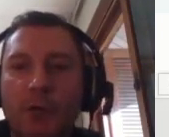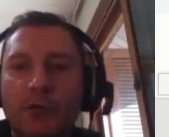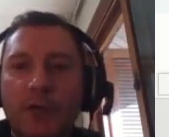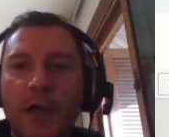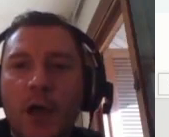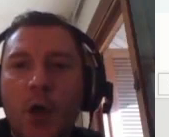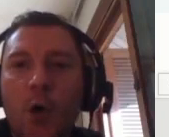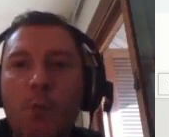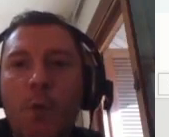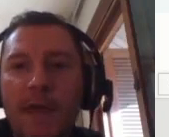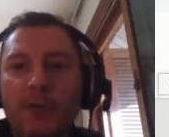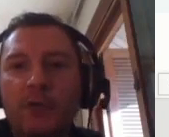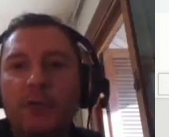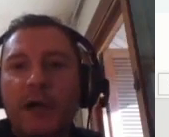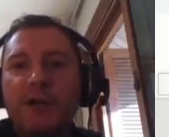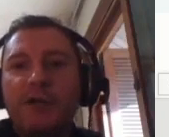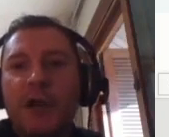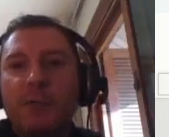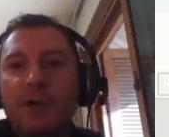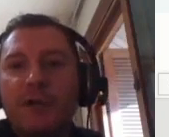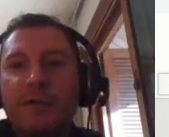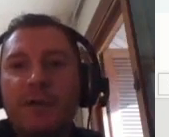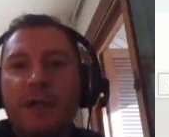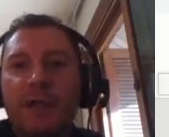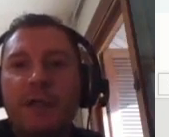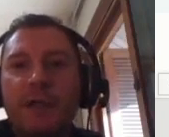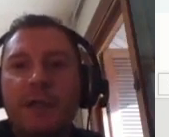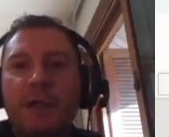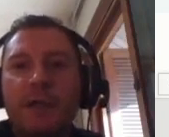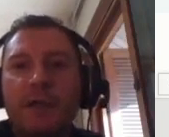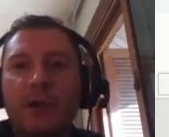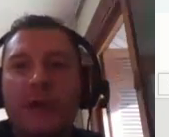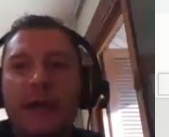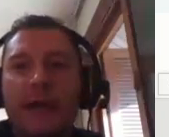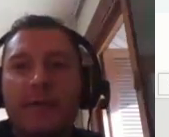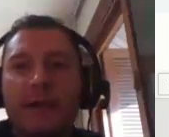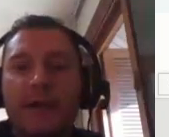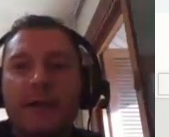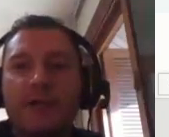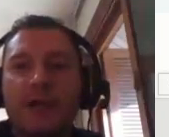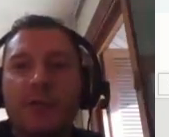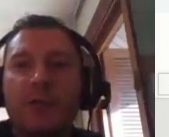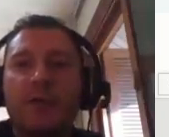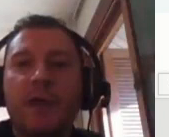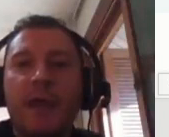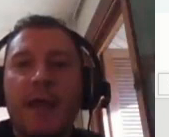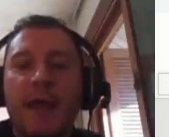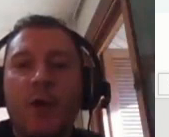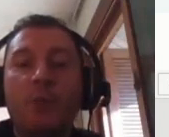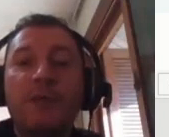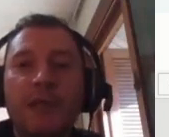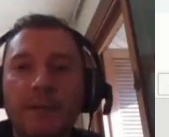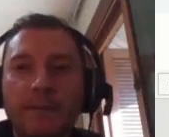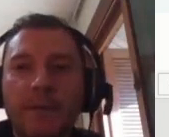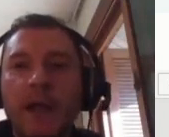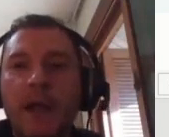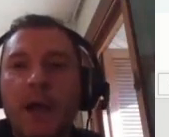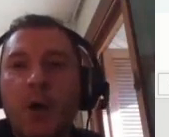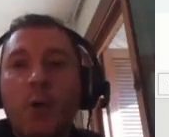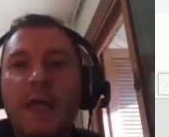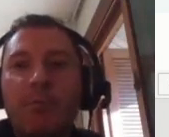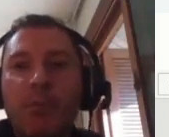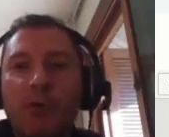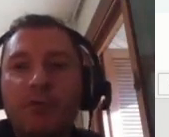ponto. O momento a gente acabou de definir em teoria clássica, né? De campos. É o π. O